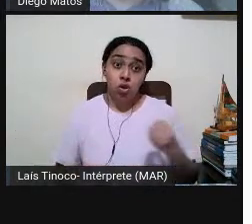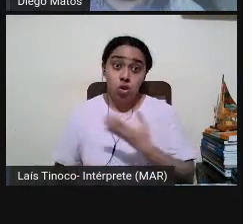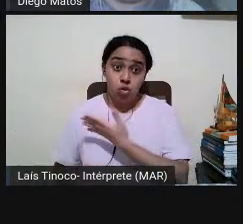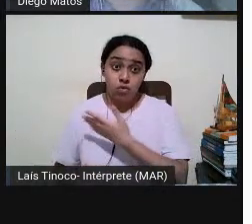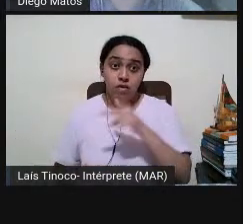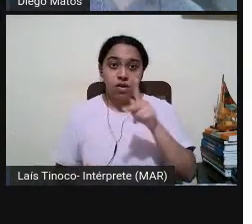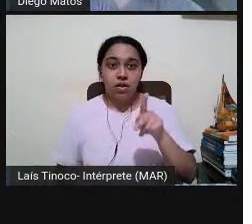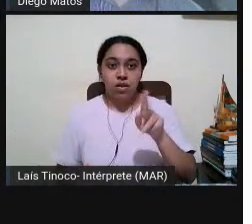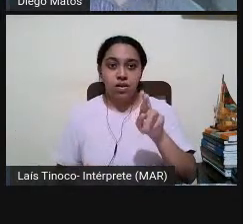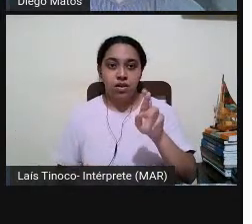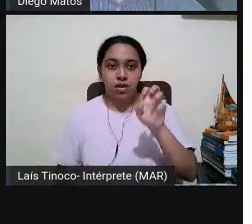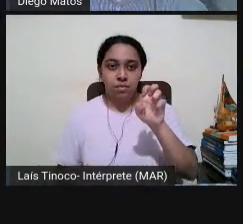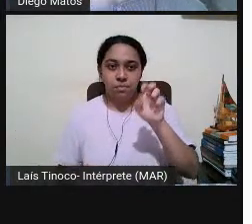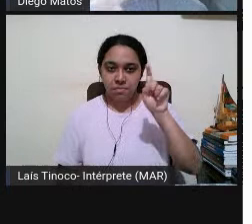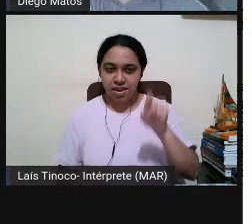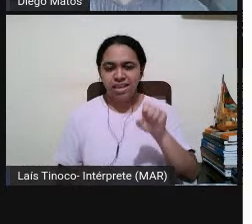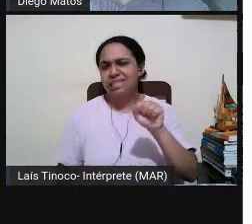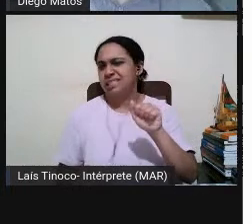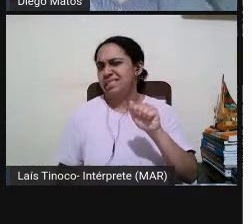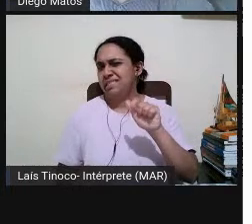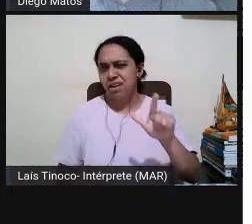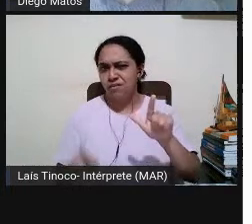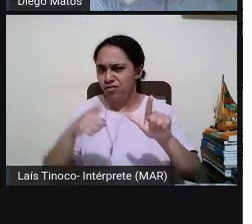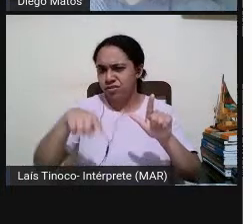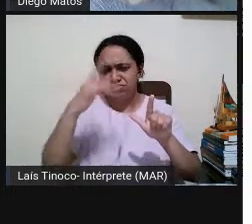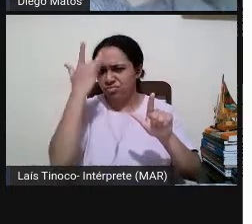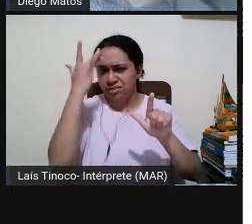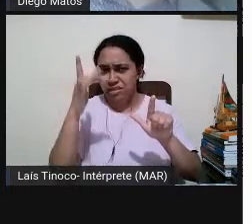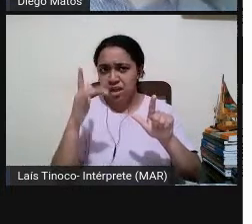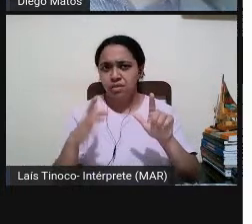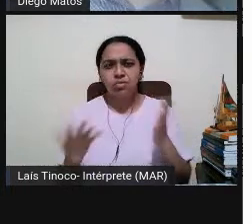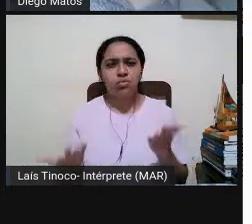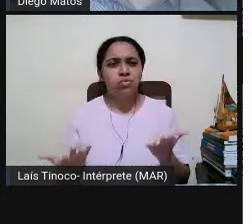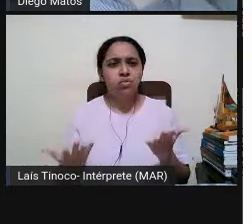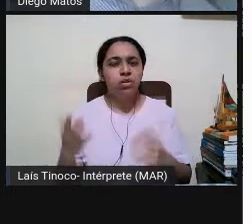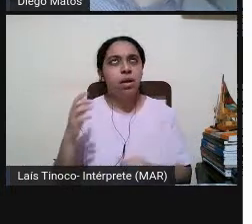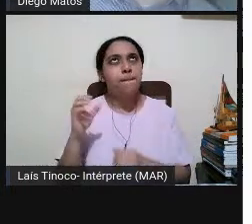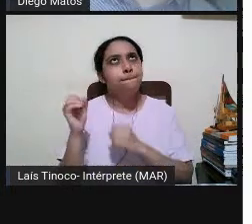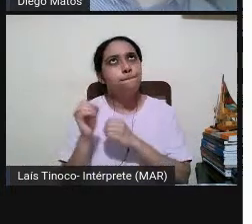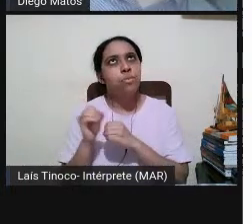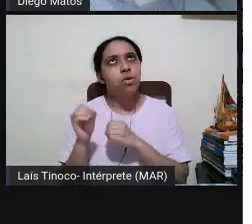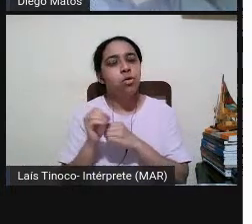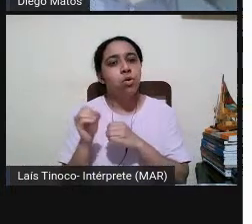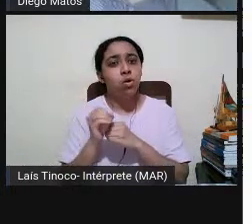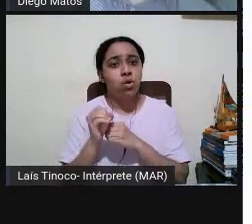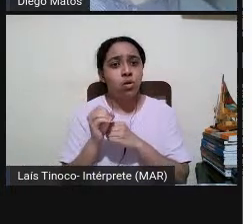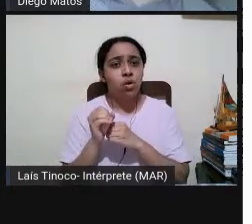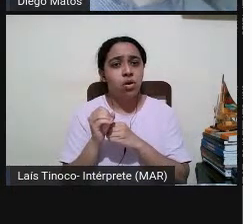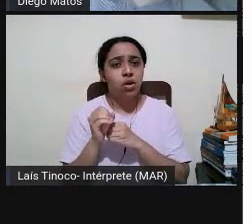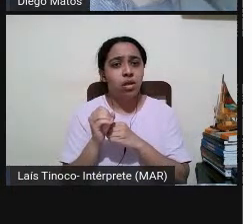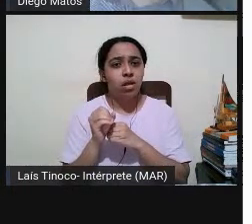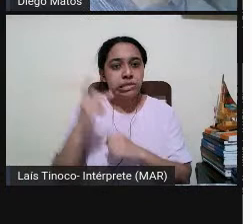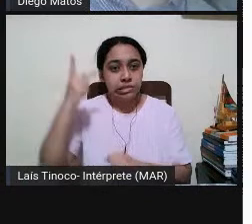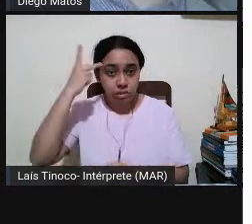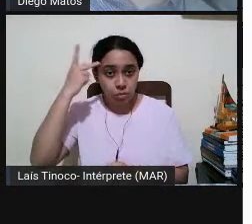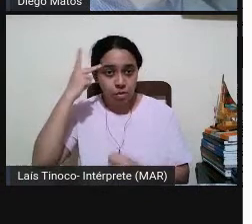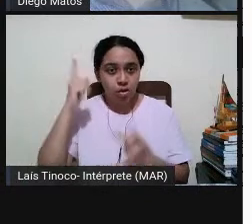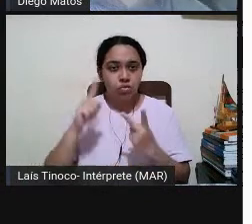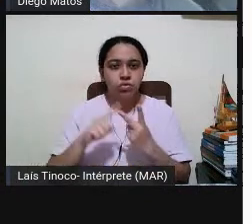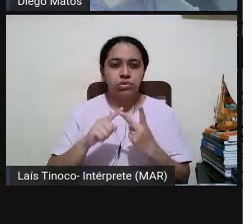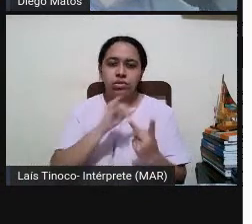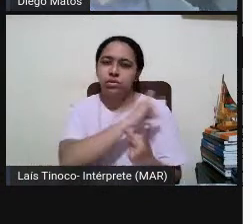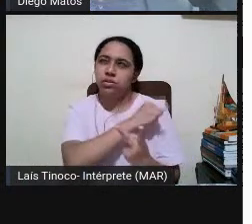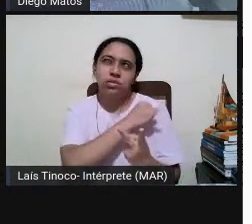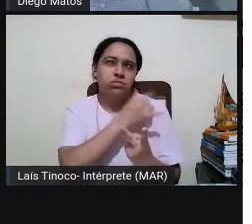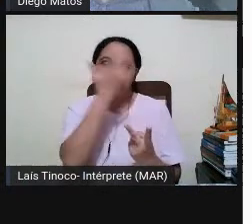para quem não sabe gente o preço aquela região ali próximo ali do da Costa de São Paulo Rio eu não sei